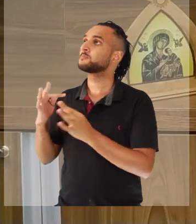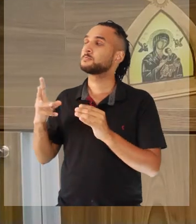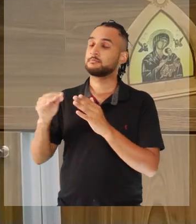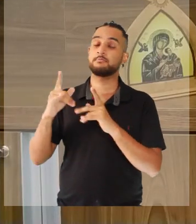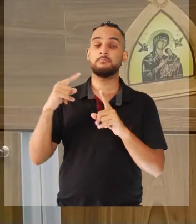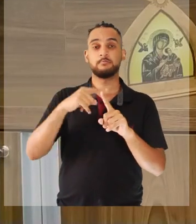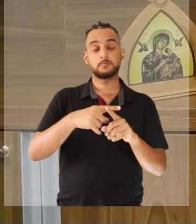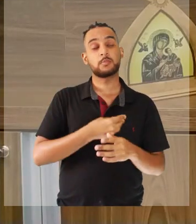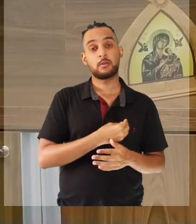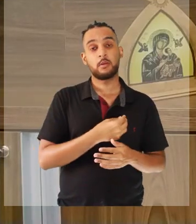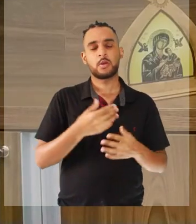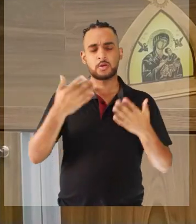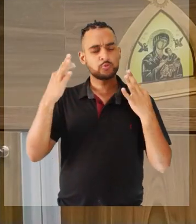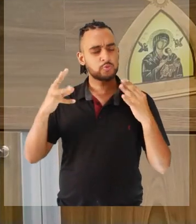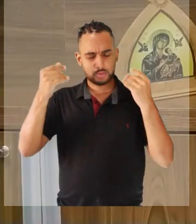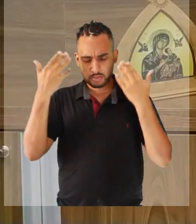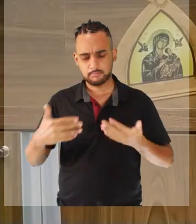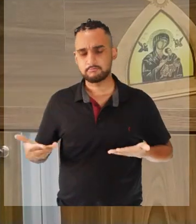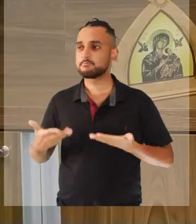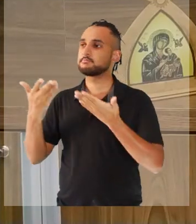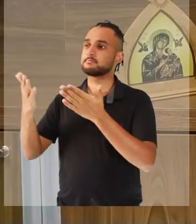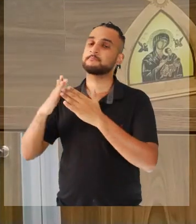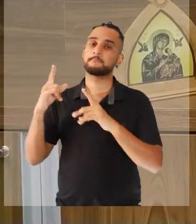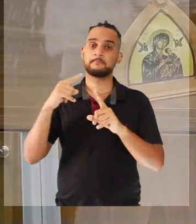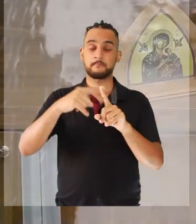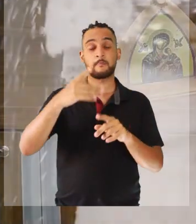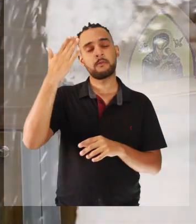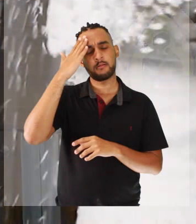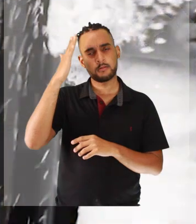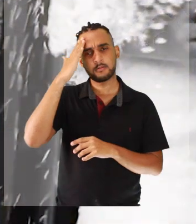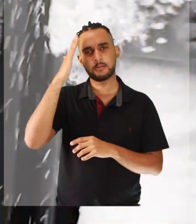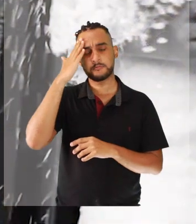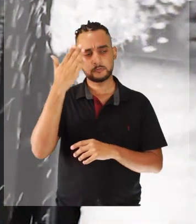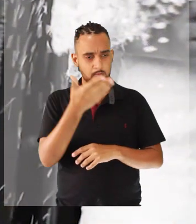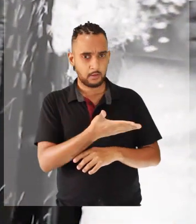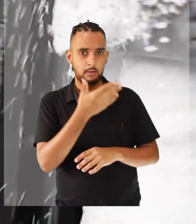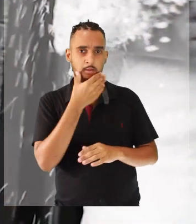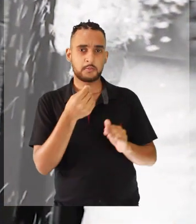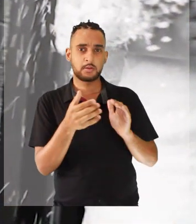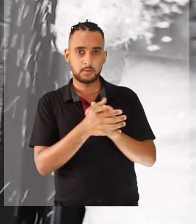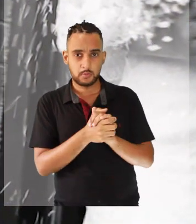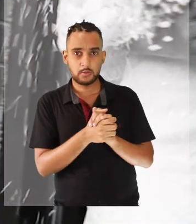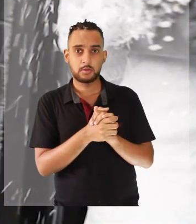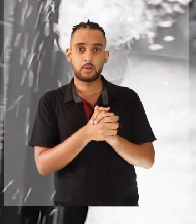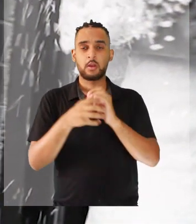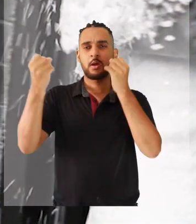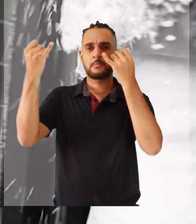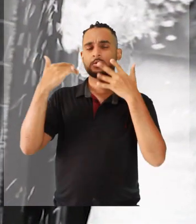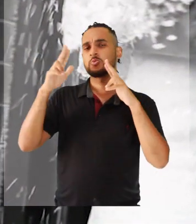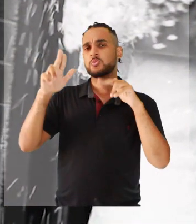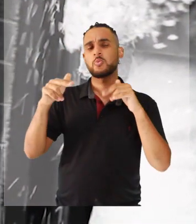Jesus que deu o seu corpo inteiro à igreja, que deu a sua vida inteira, o seu sangue à igreja, entender que